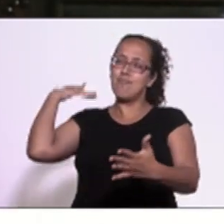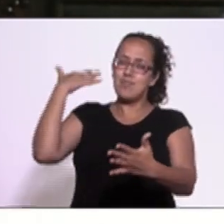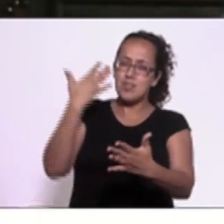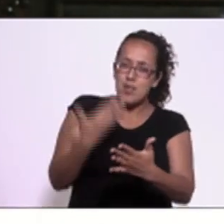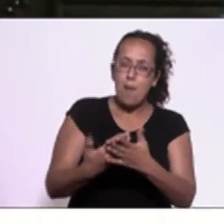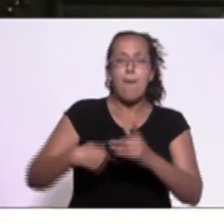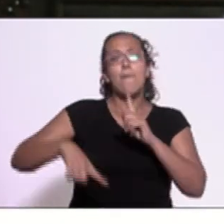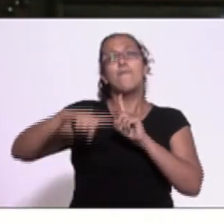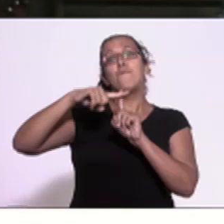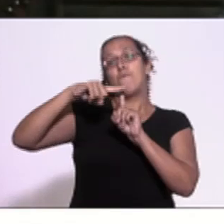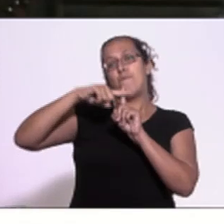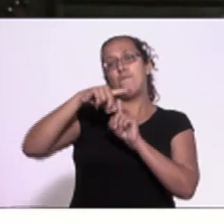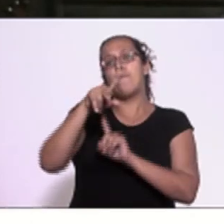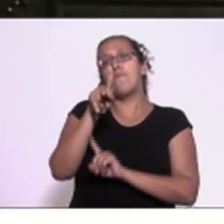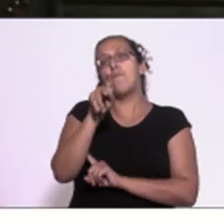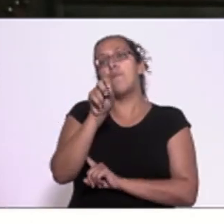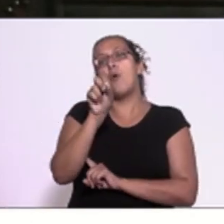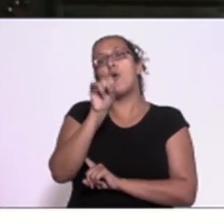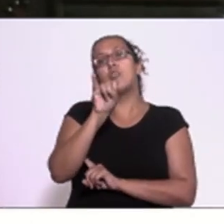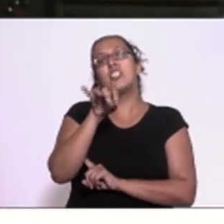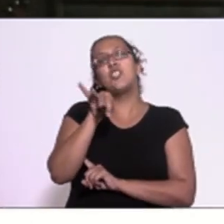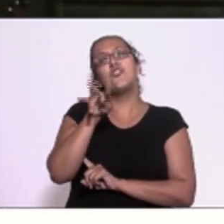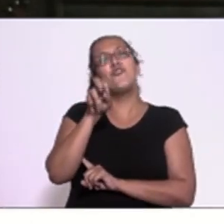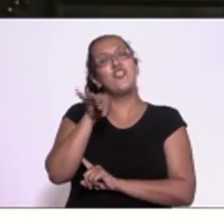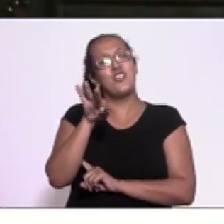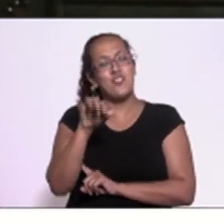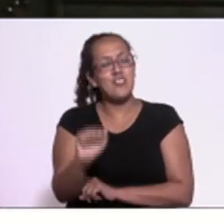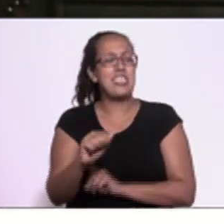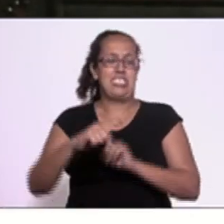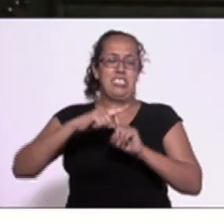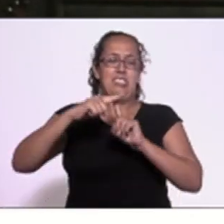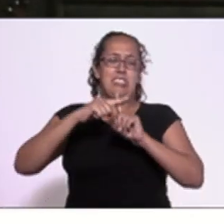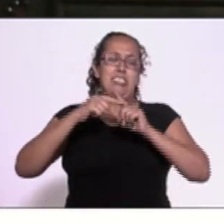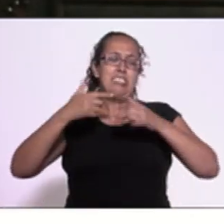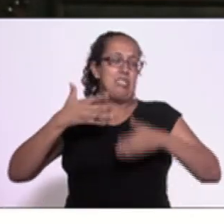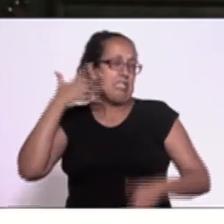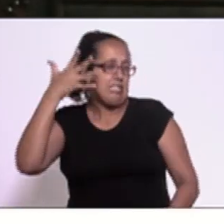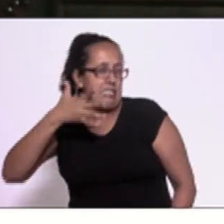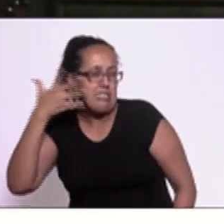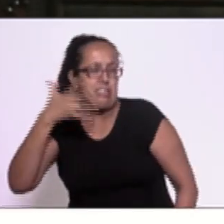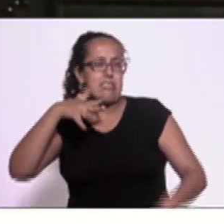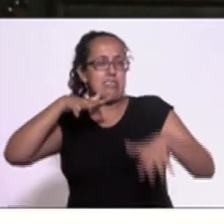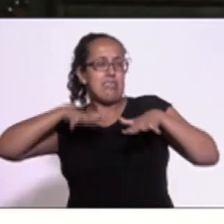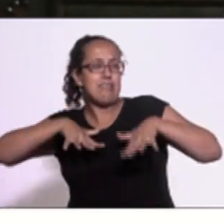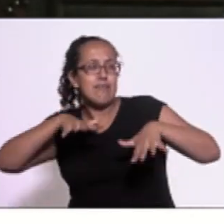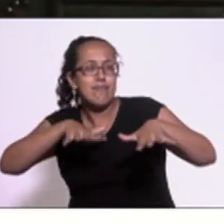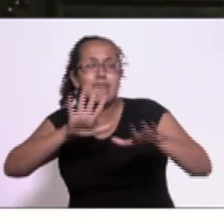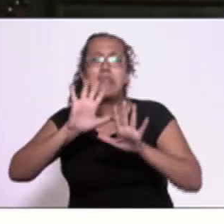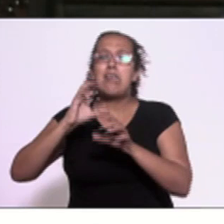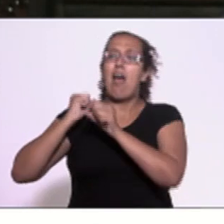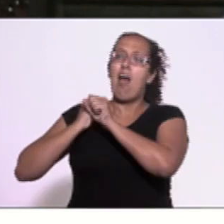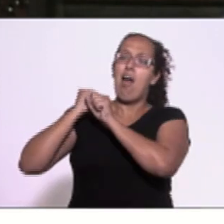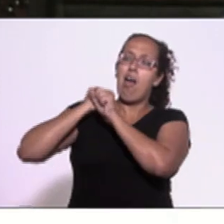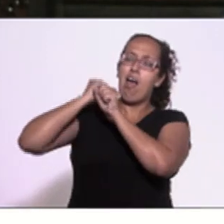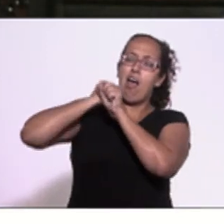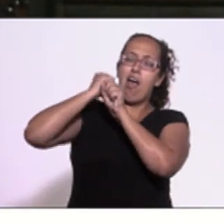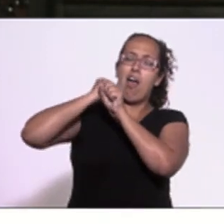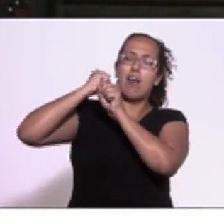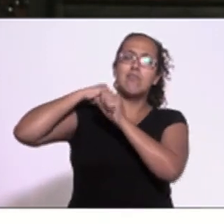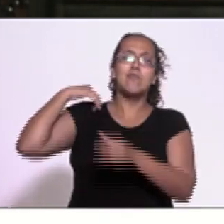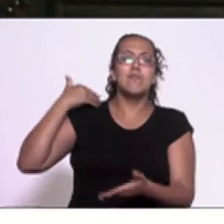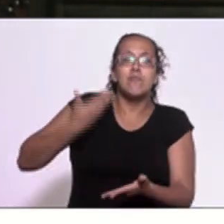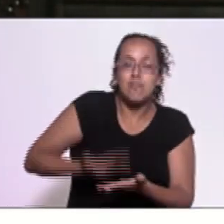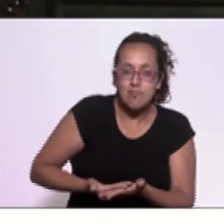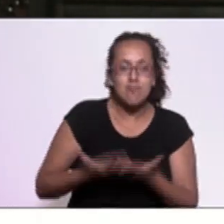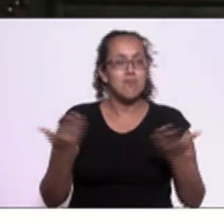ortodoxos estiveram à frente das principais campanhas cívicas que marcaram os últimos anos do Império e os primeiros